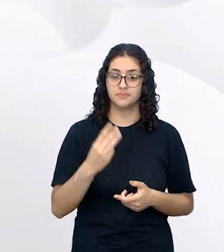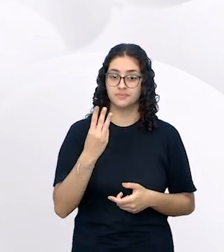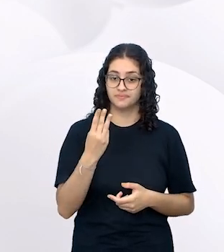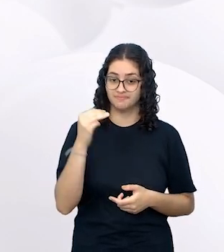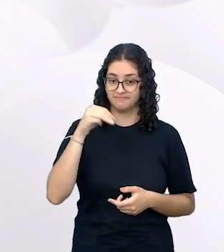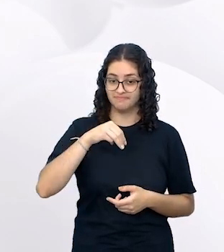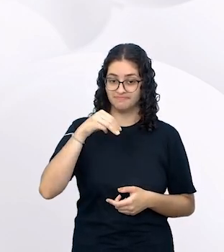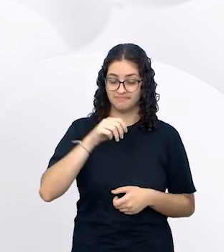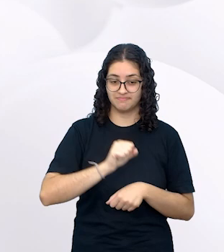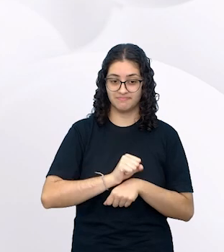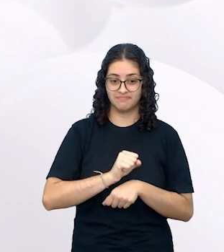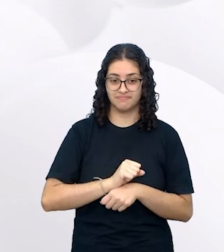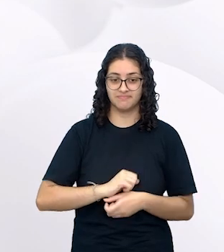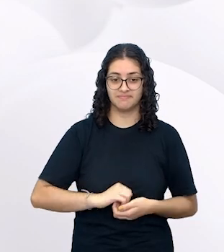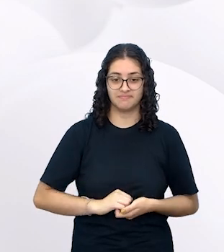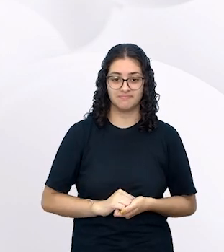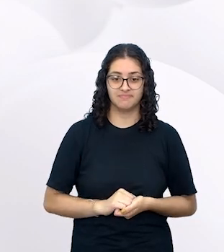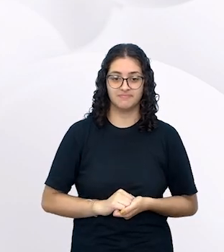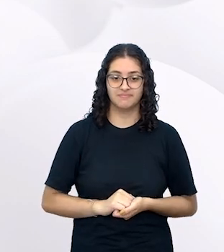Mais 3 minutinhos aí.